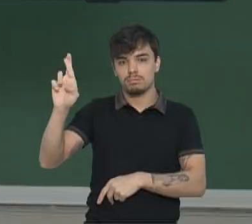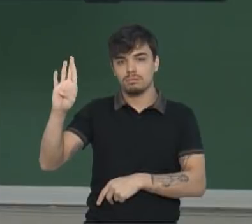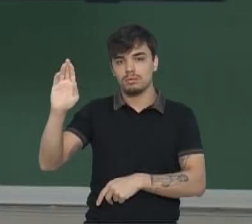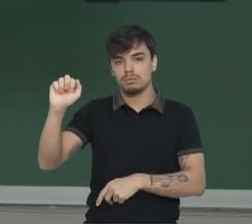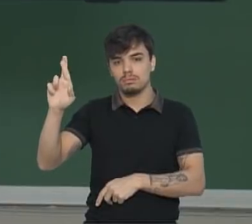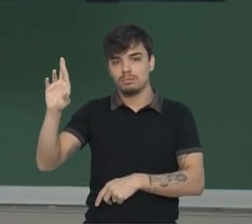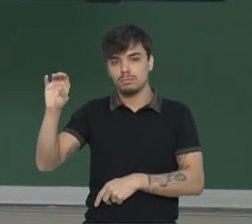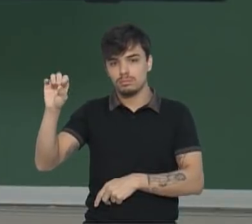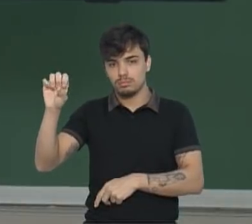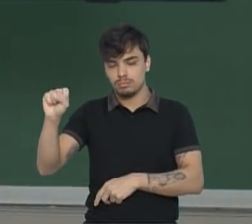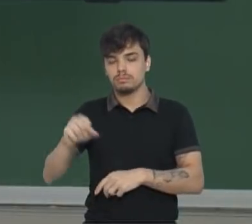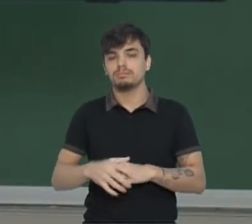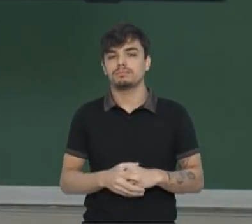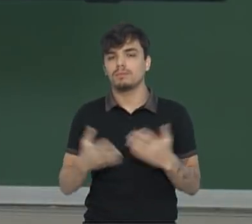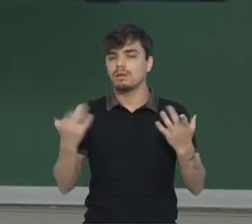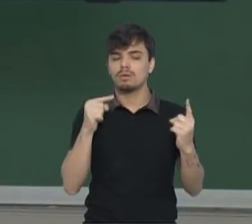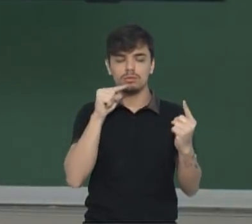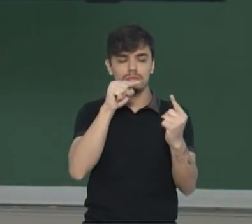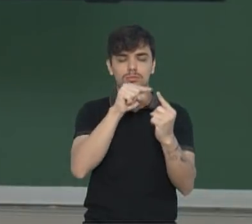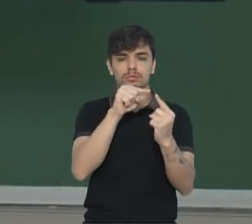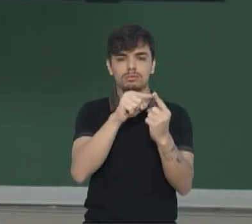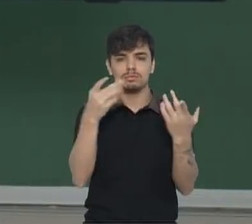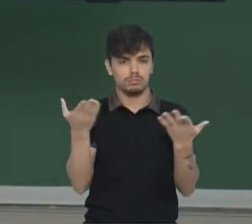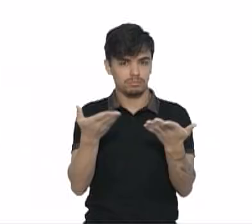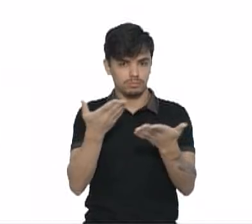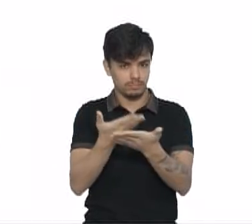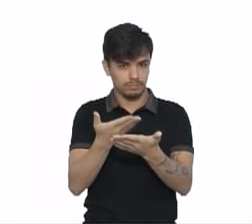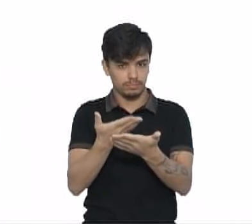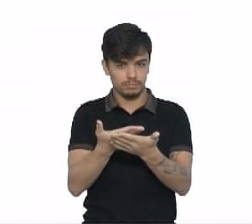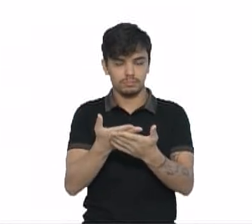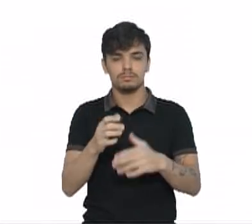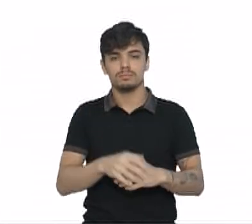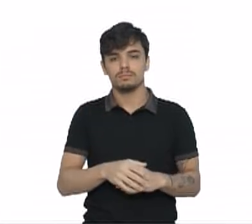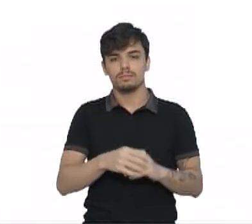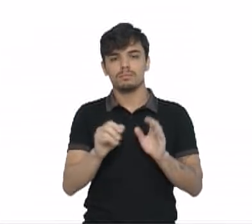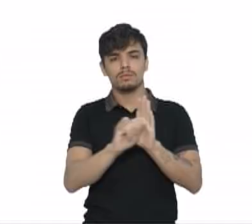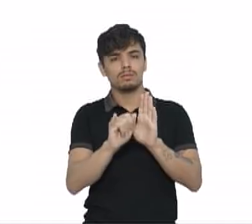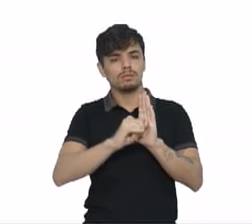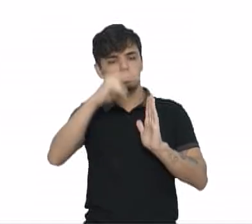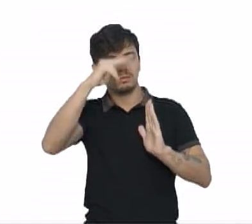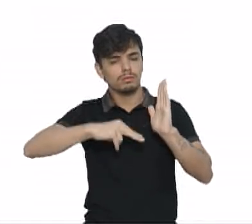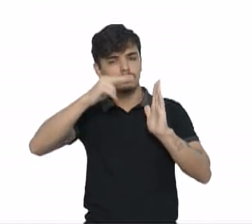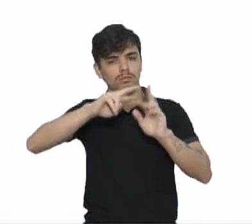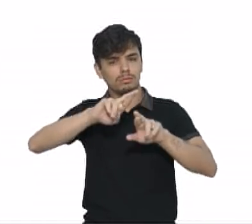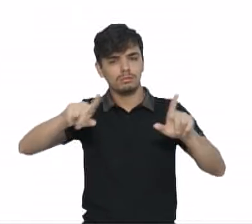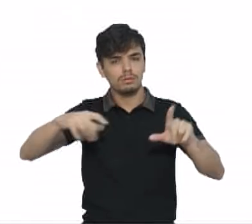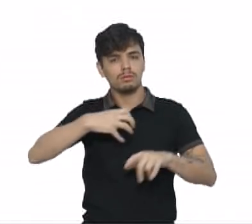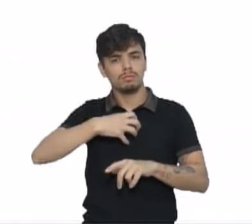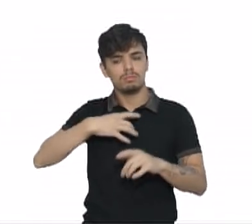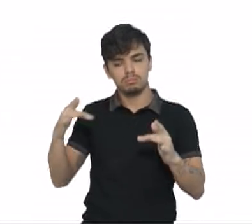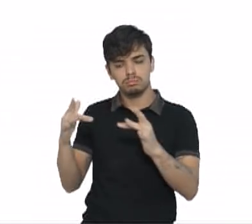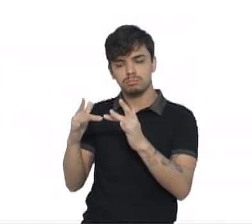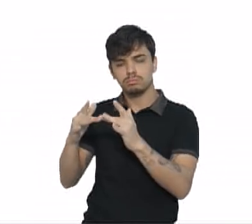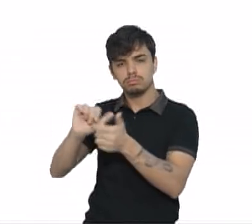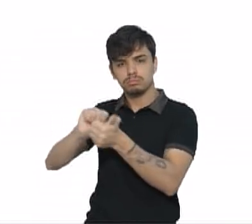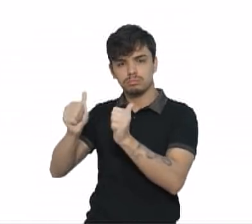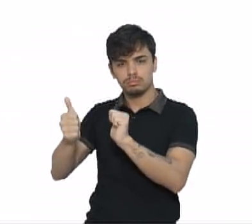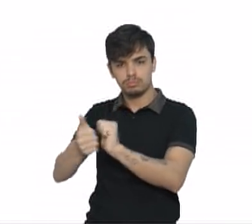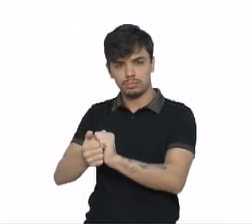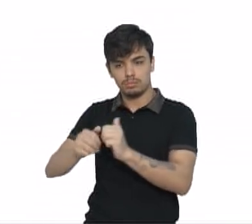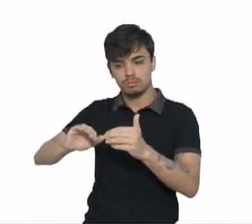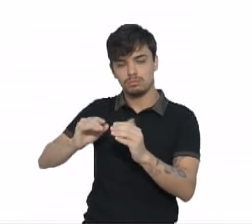o nosso objetivo da aula de hoje. Então, identificar e analisar as diferentes formas de contato e adaptação e